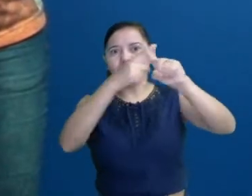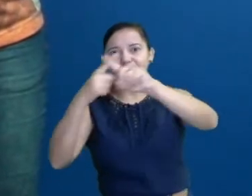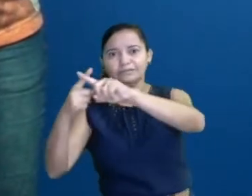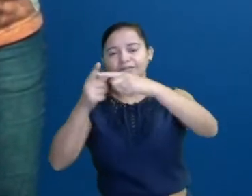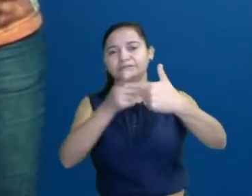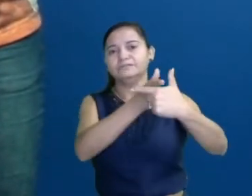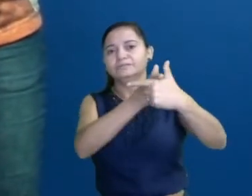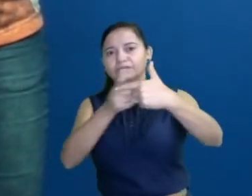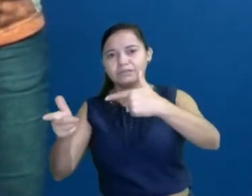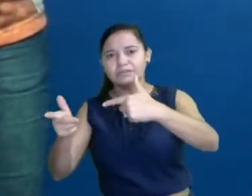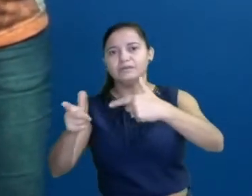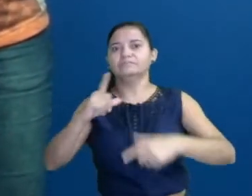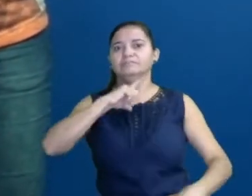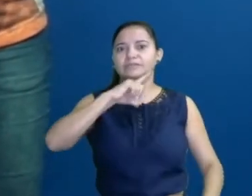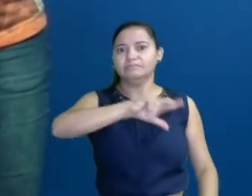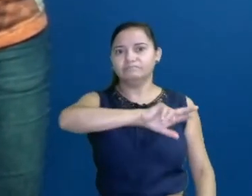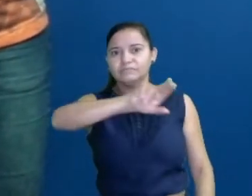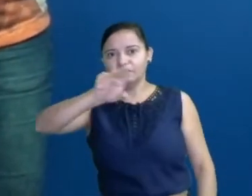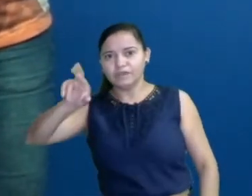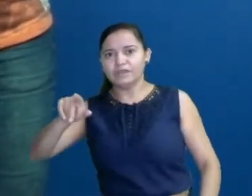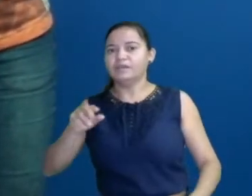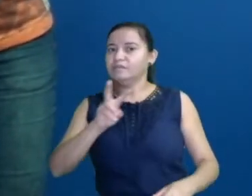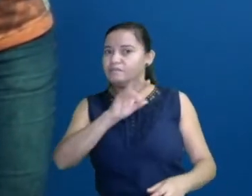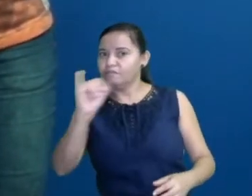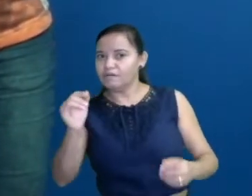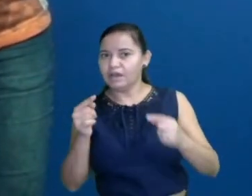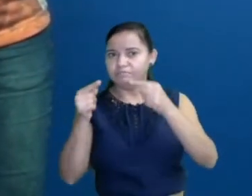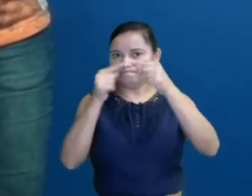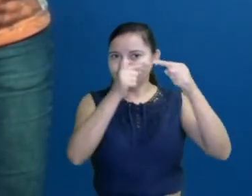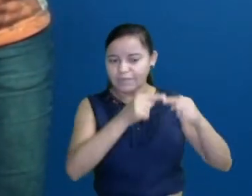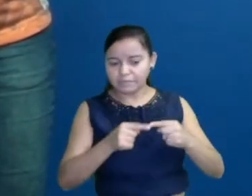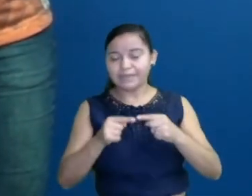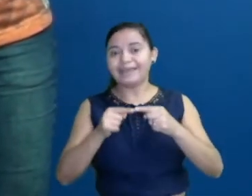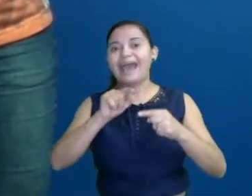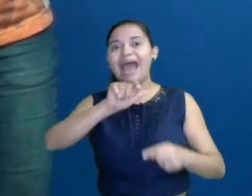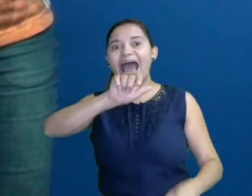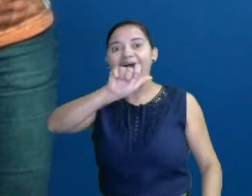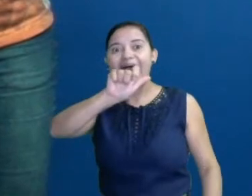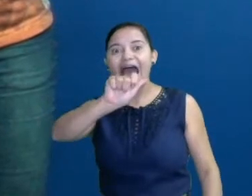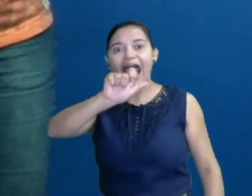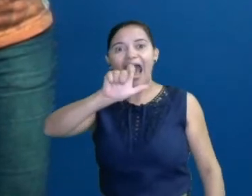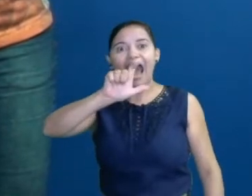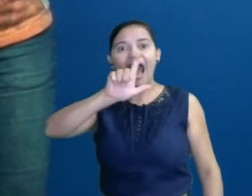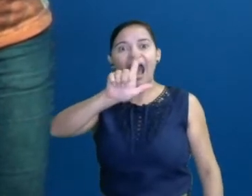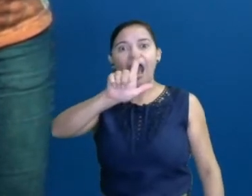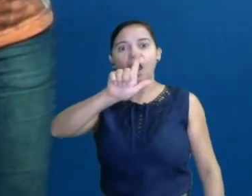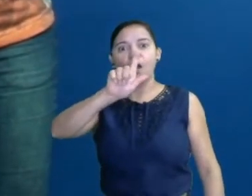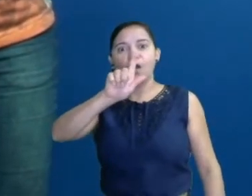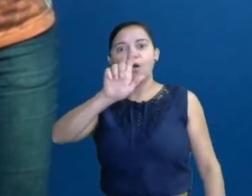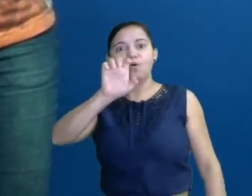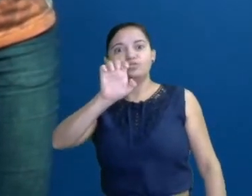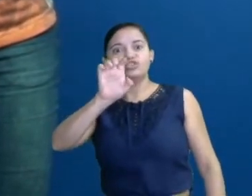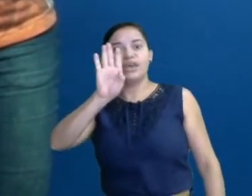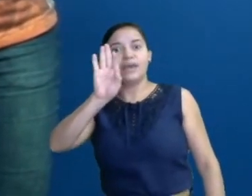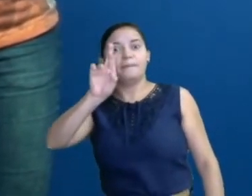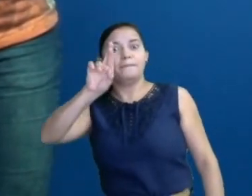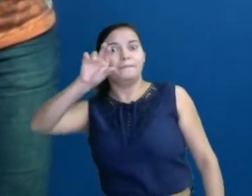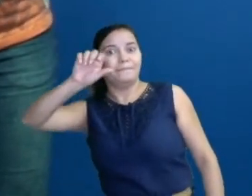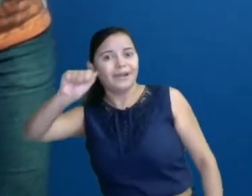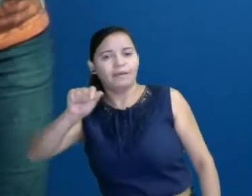lá relacionado com números tem mas a gente vai fazer essa relação aí com álgebra para que você possa entender alguns